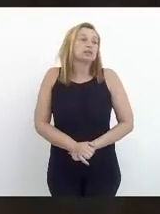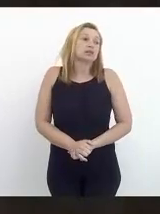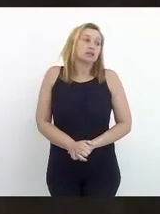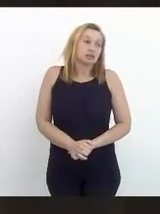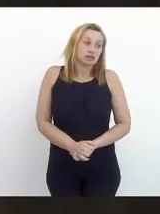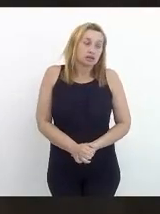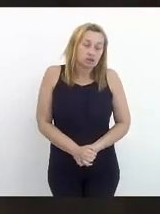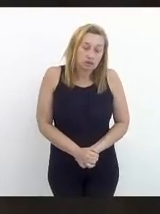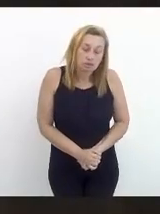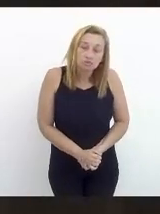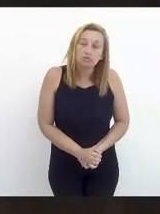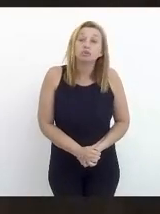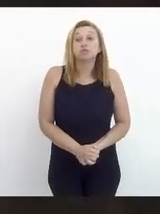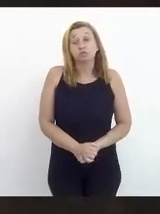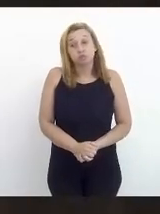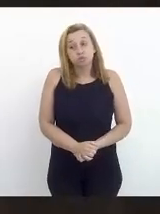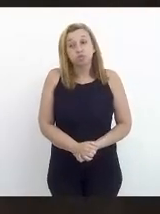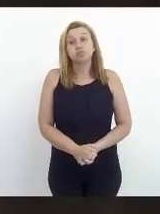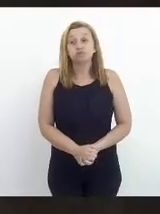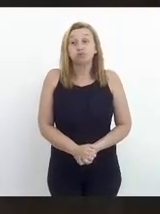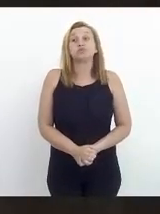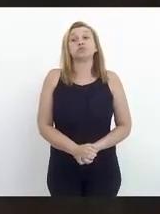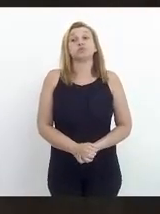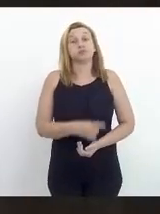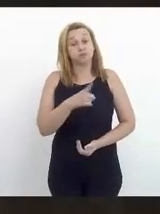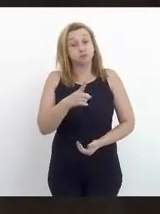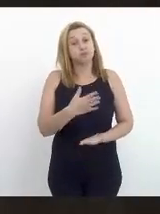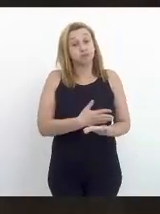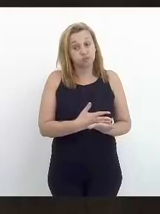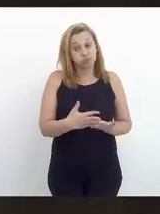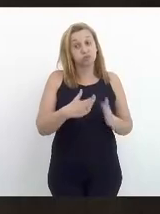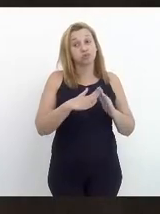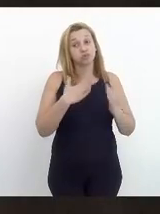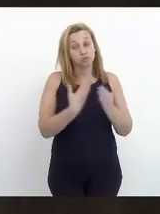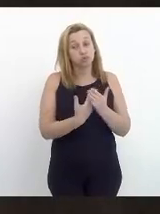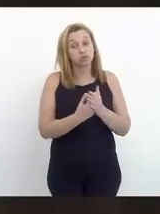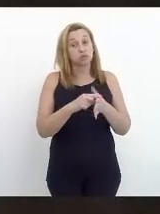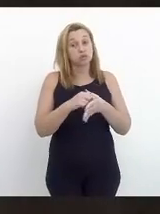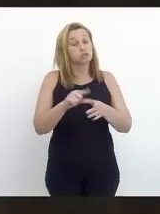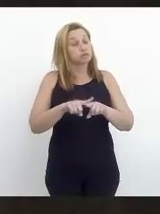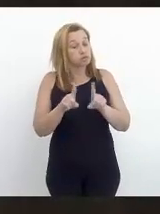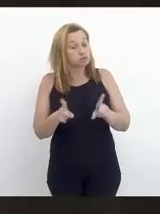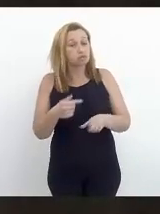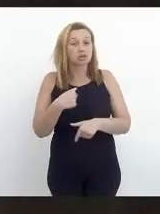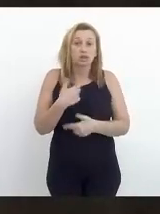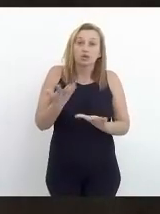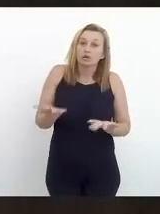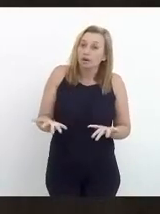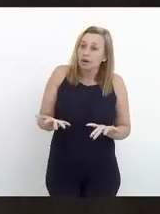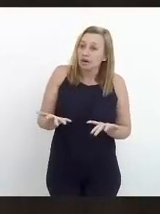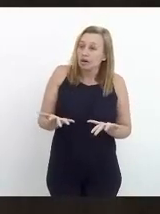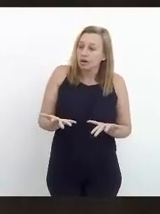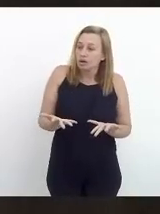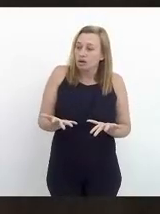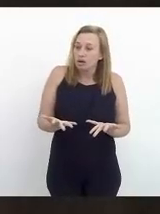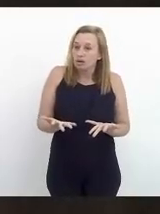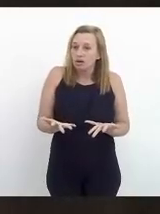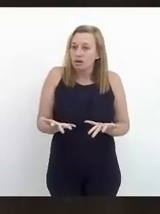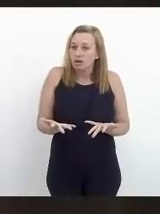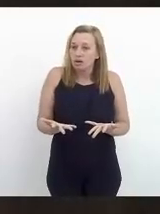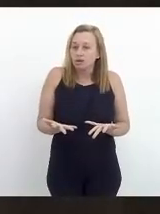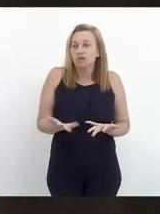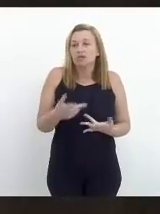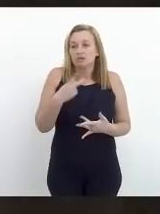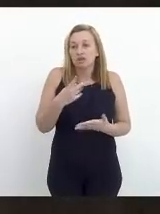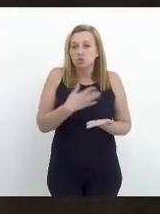de desconforto, né, uma situação que aconteceu ali logo no início do Colégio de Líderes. Mas eu quero reiterar que, desde